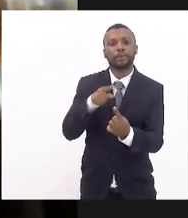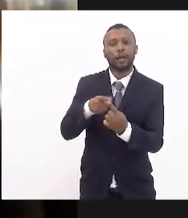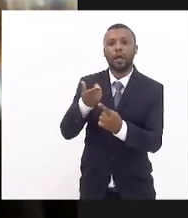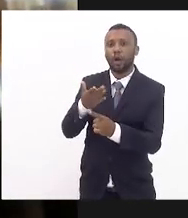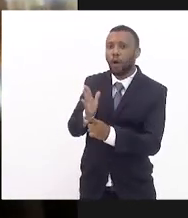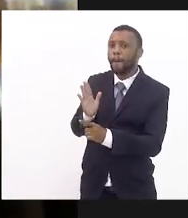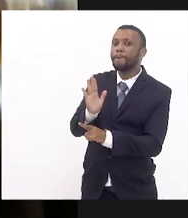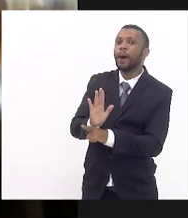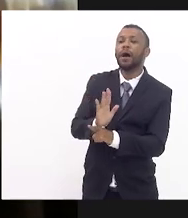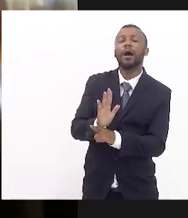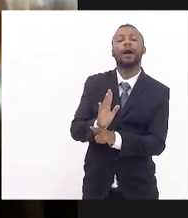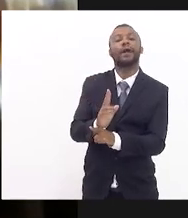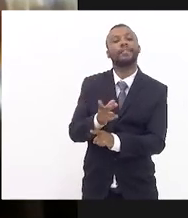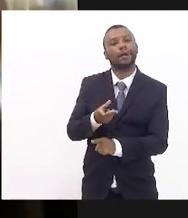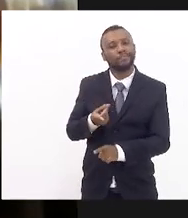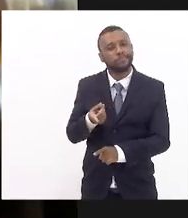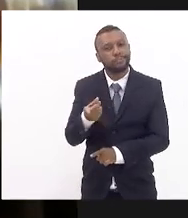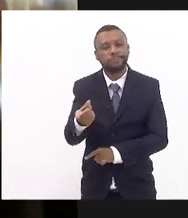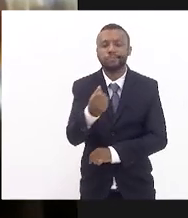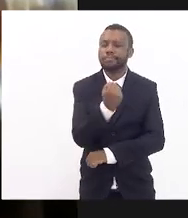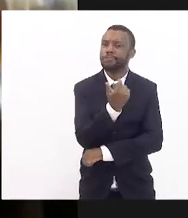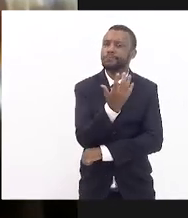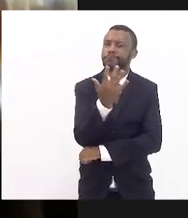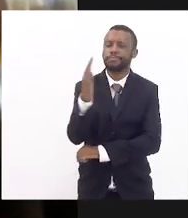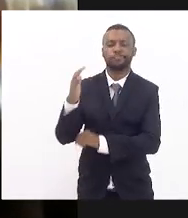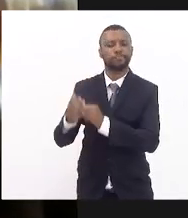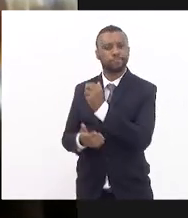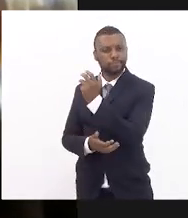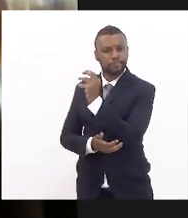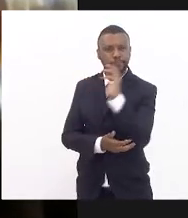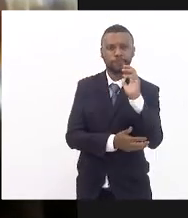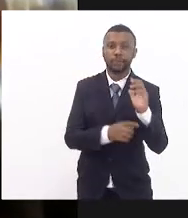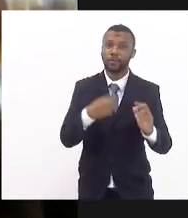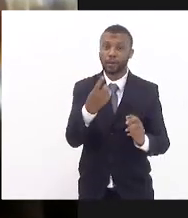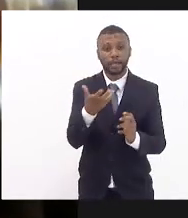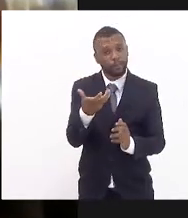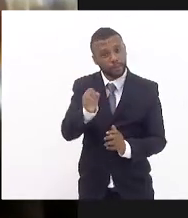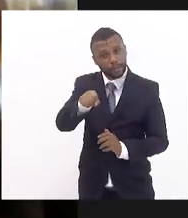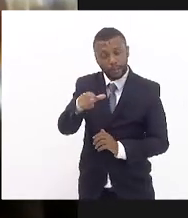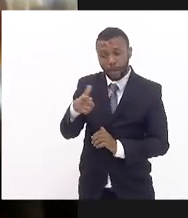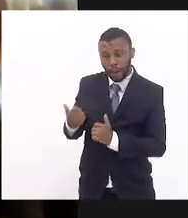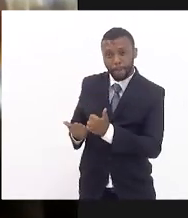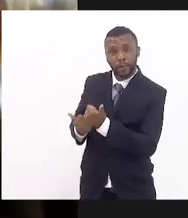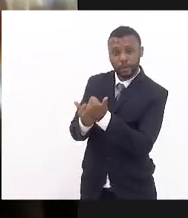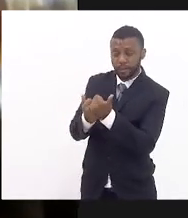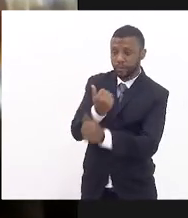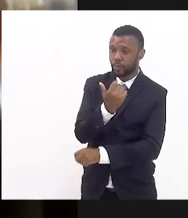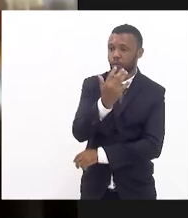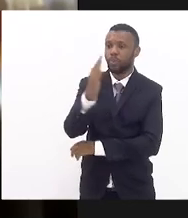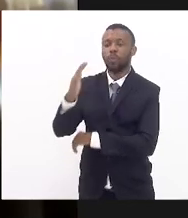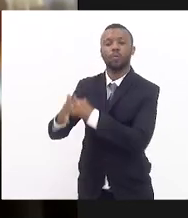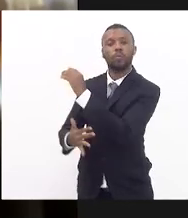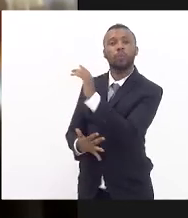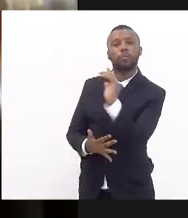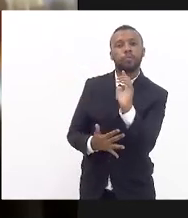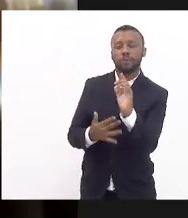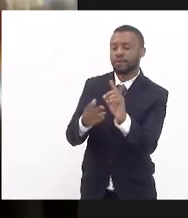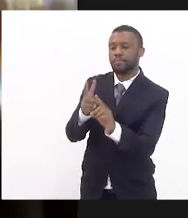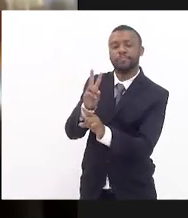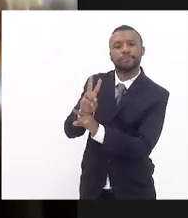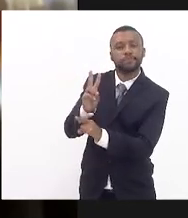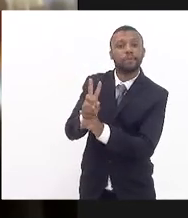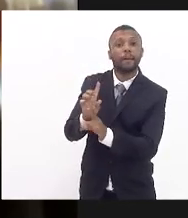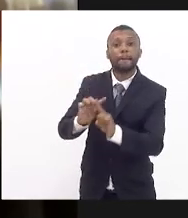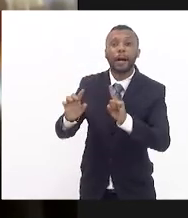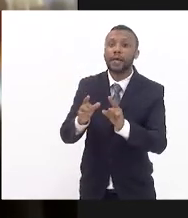na conservação do meio ambiente. Nós queremos sim conservar o nosso meio ambiente, mas não é admissível